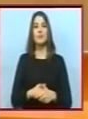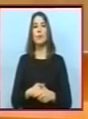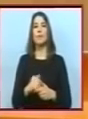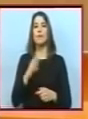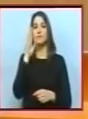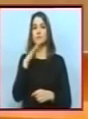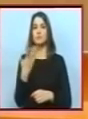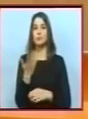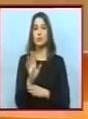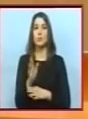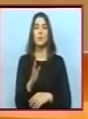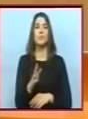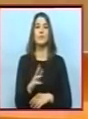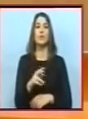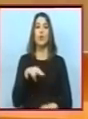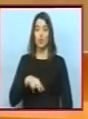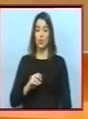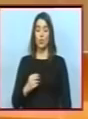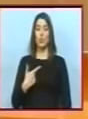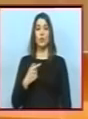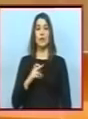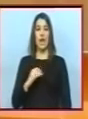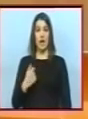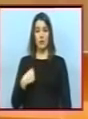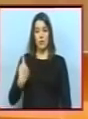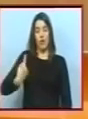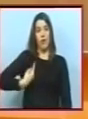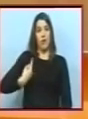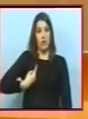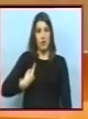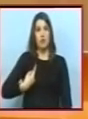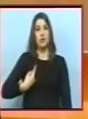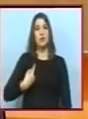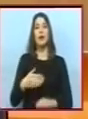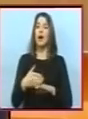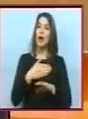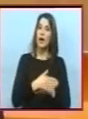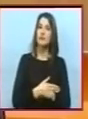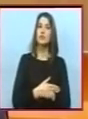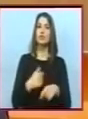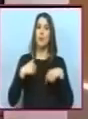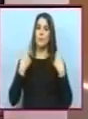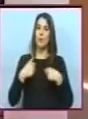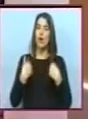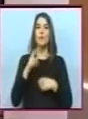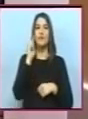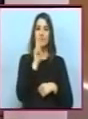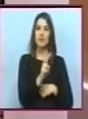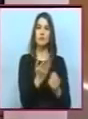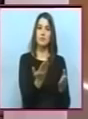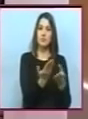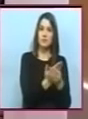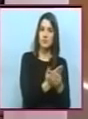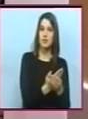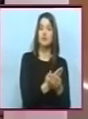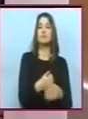incumbisse ou impendesse sobre o notário uma obrigação de consultar ele próprio, o ficheiro